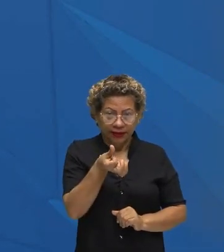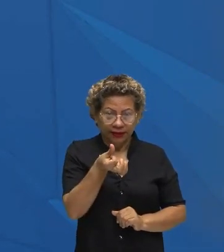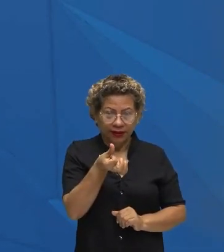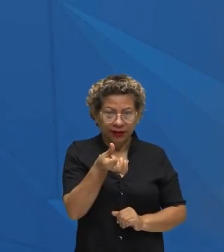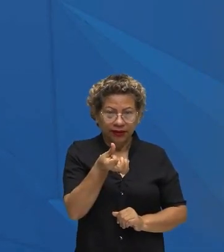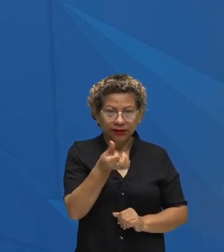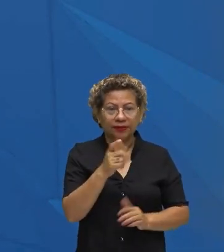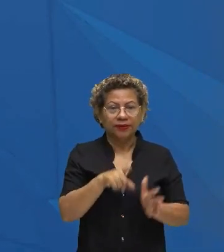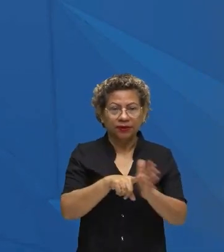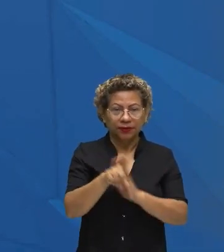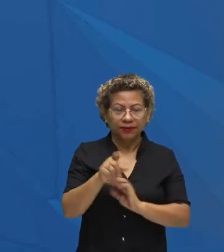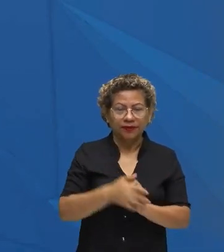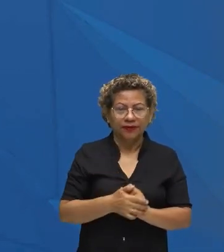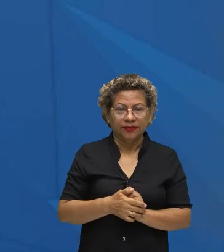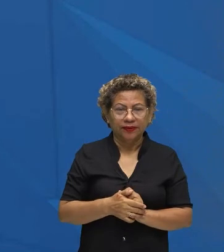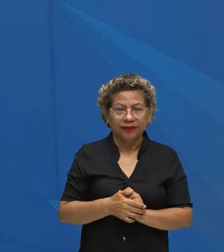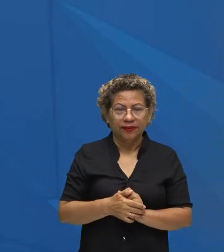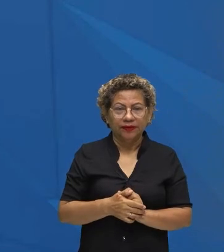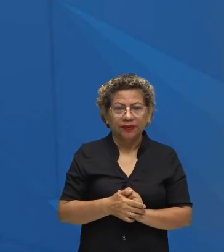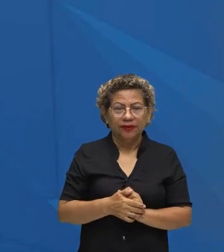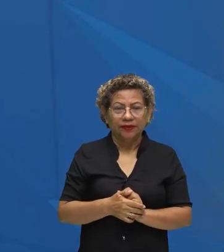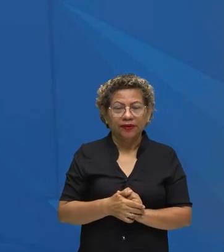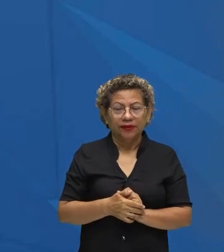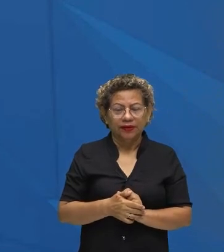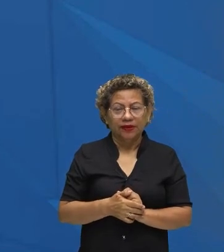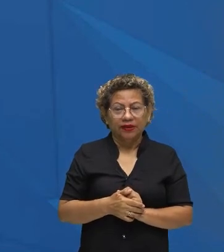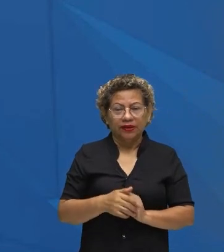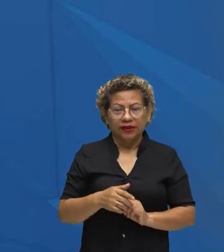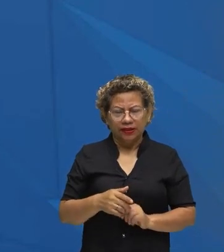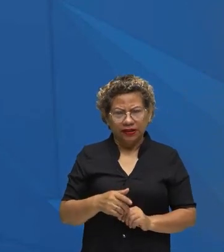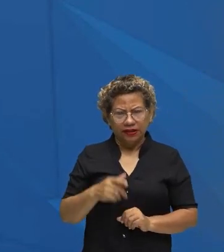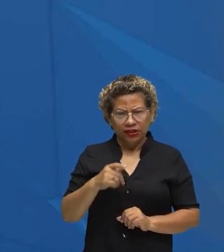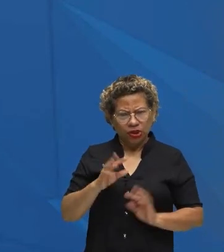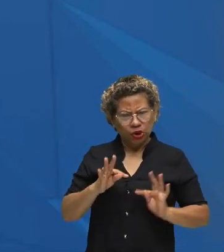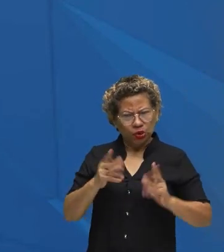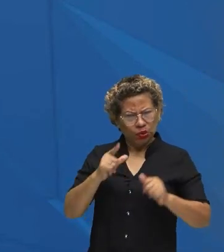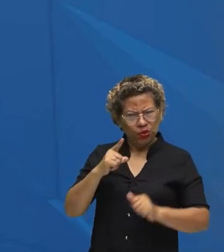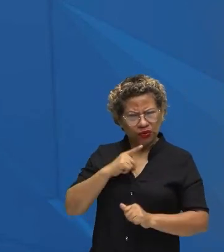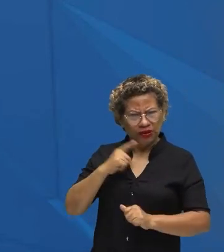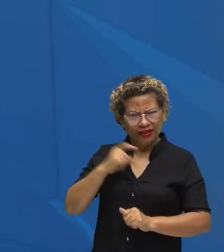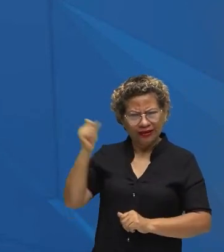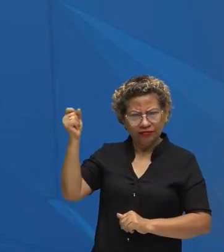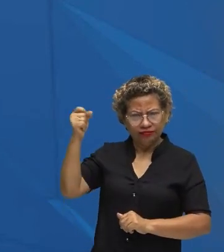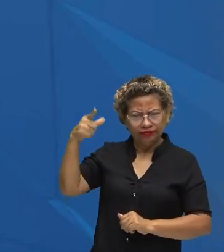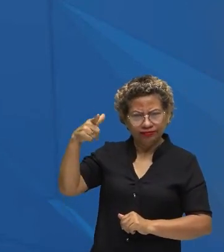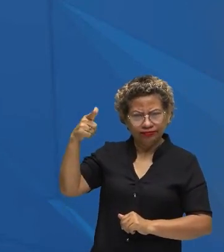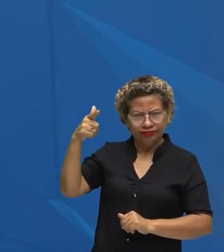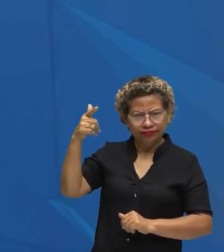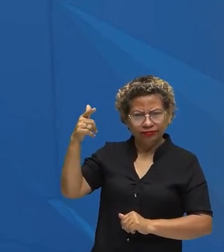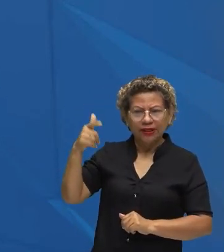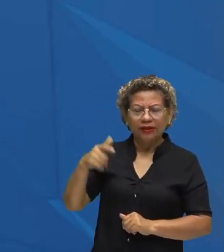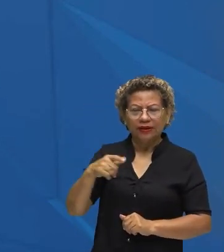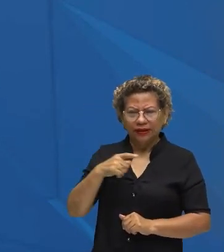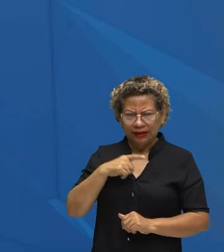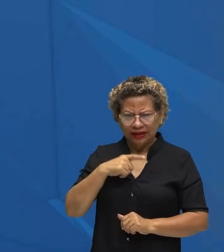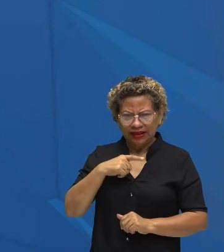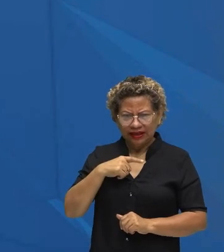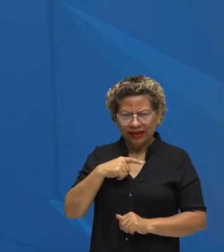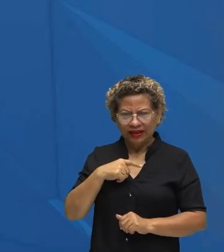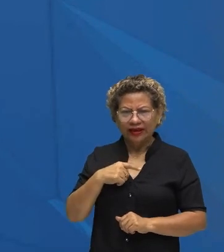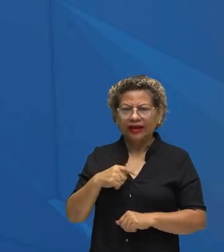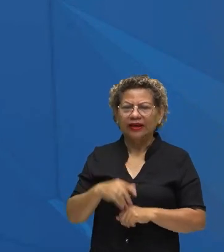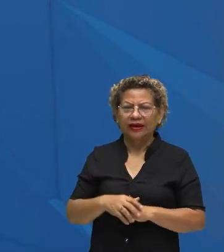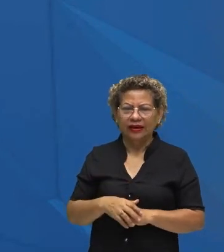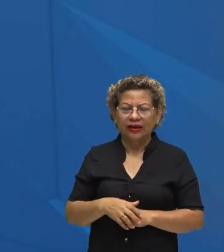6. Nem tudo que reluz é prata, ouro ou bronze. Essa daí também não é... Eu deixei